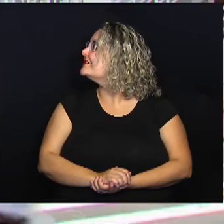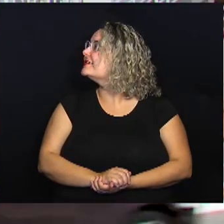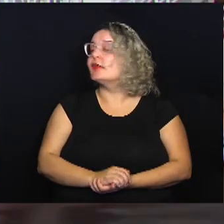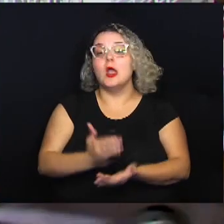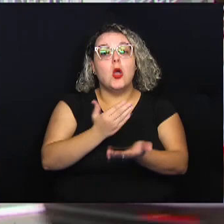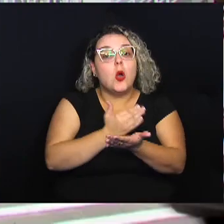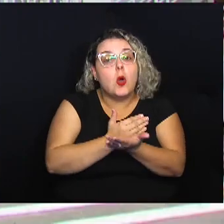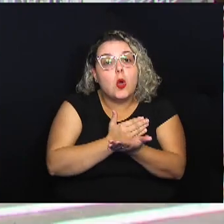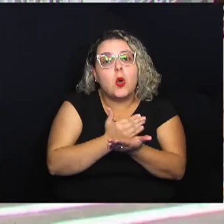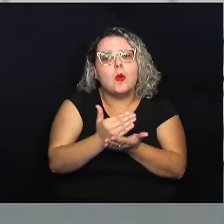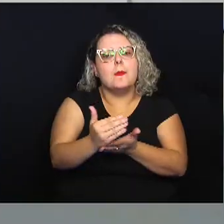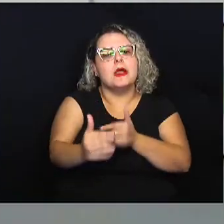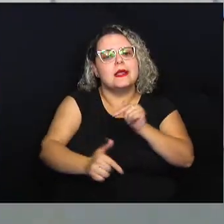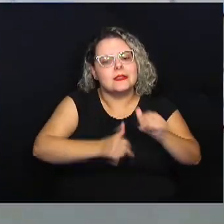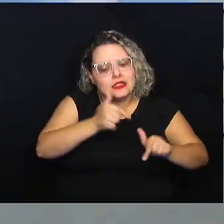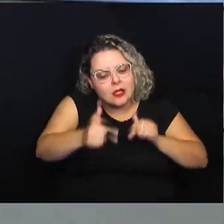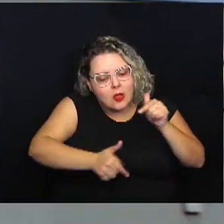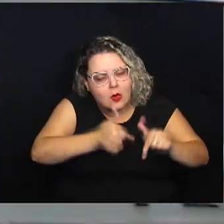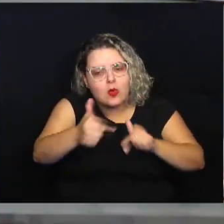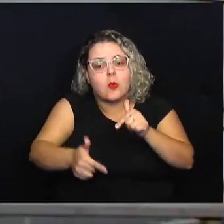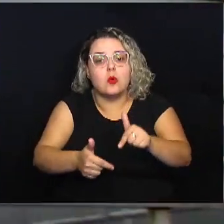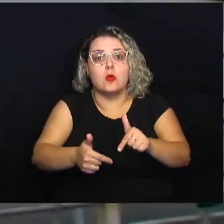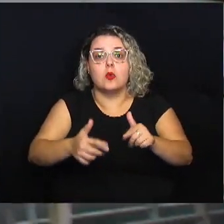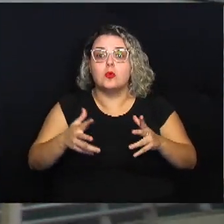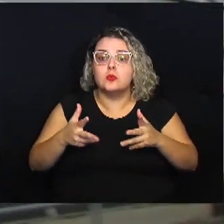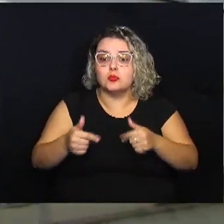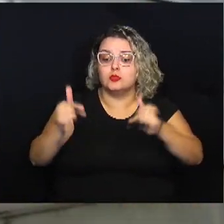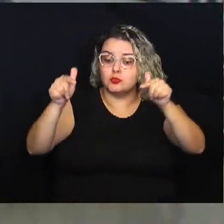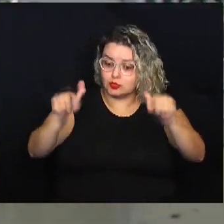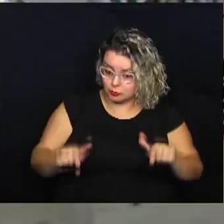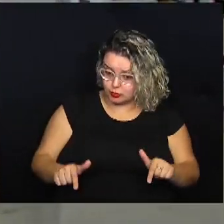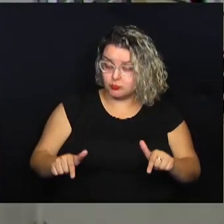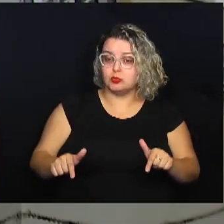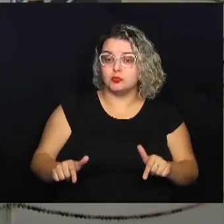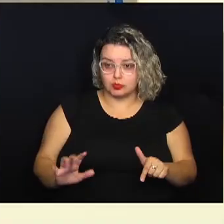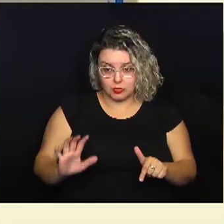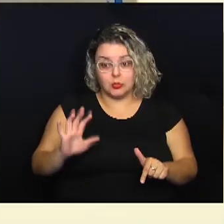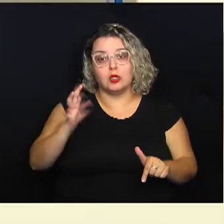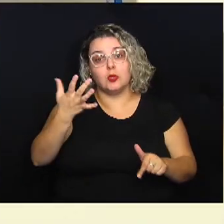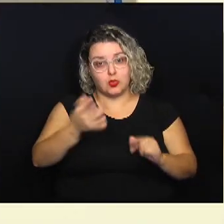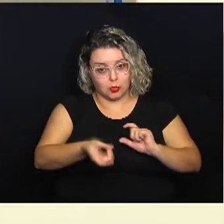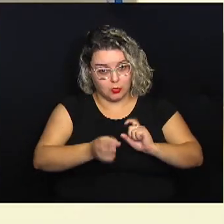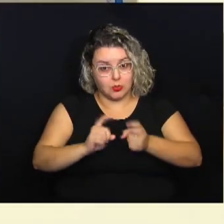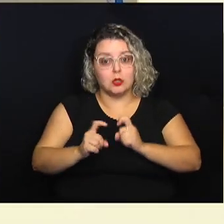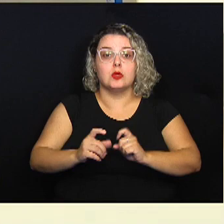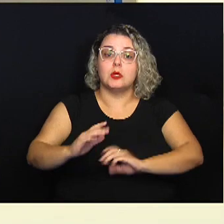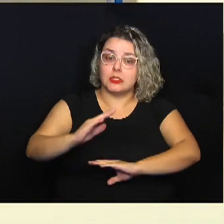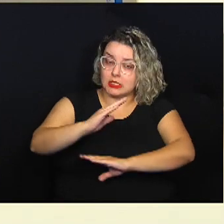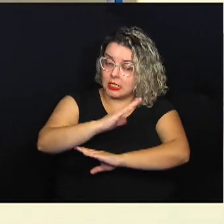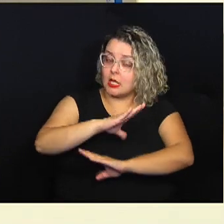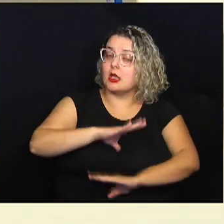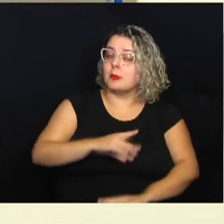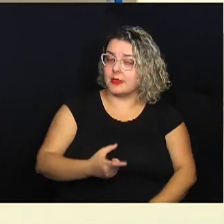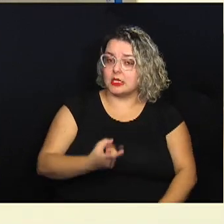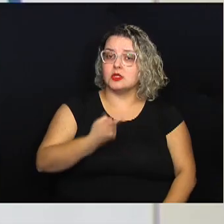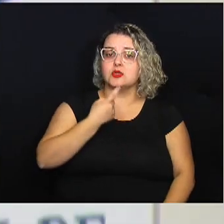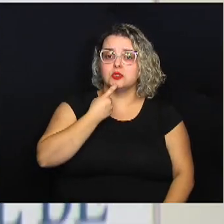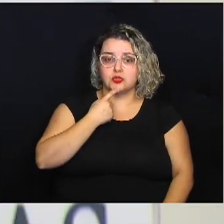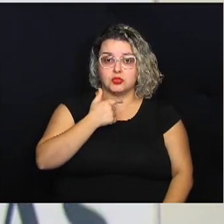Iniciar um trabalho resgatando o uso do local onde aconteceram as reuniões da Câmara de Campinas